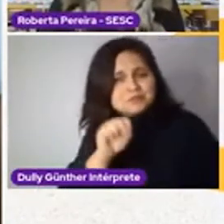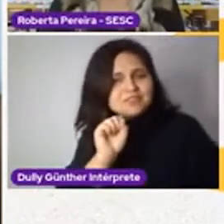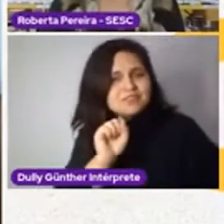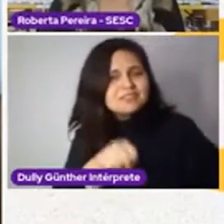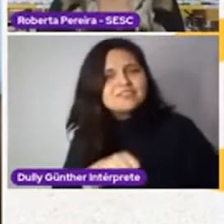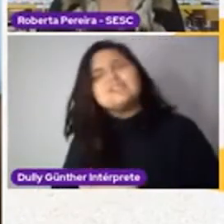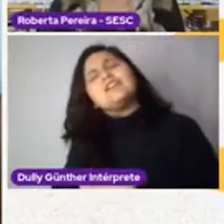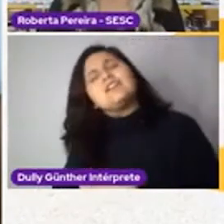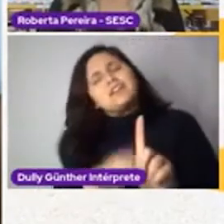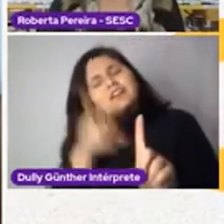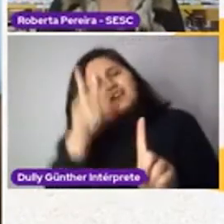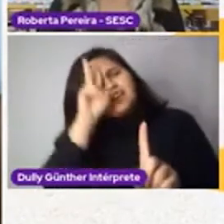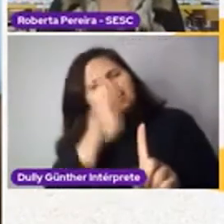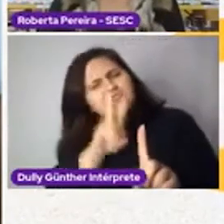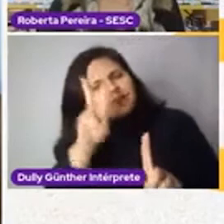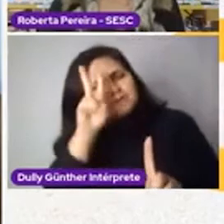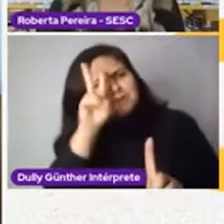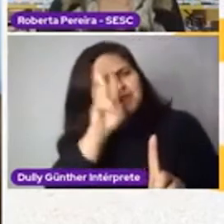a pena.